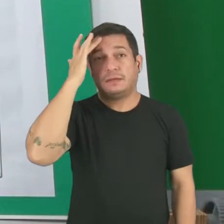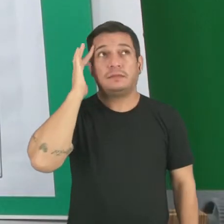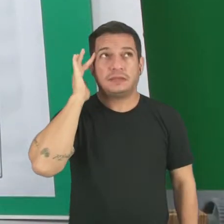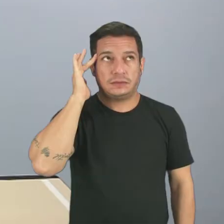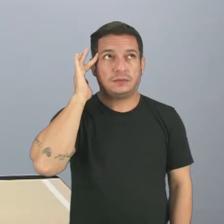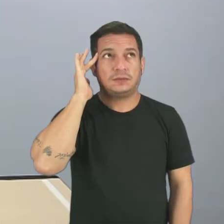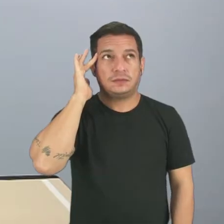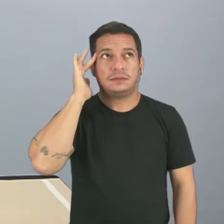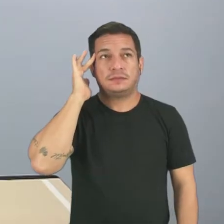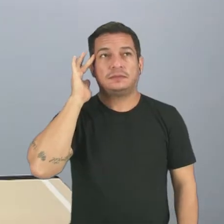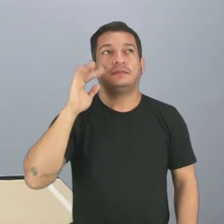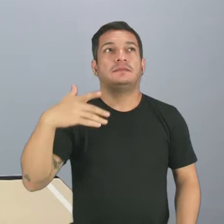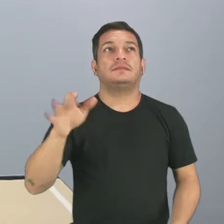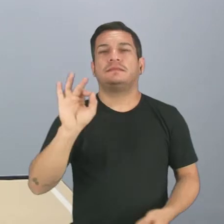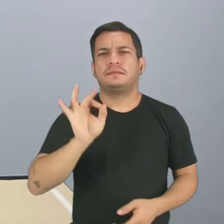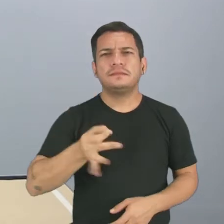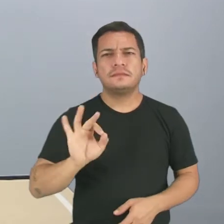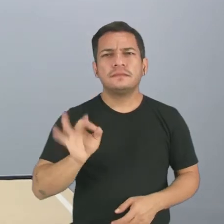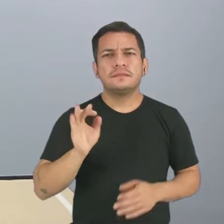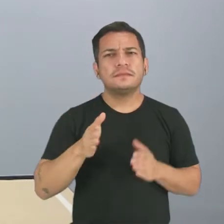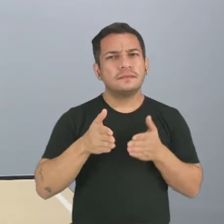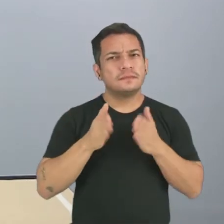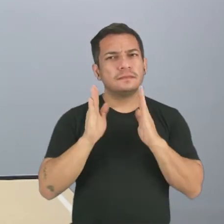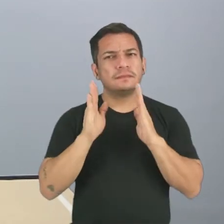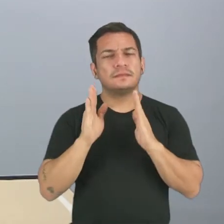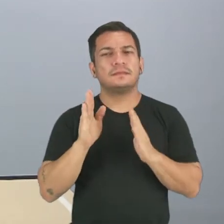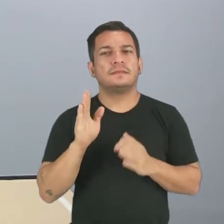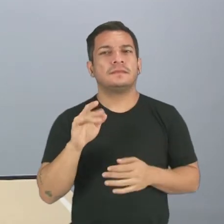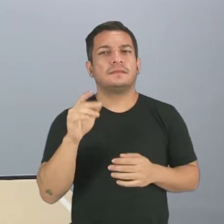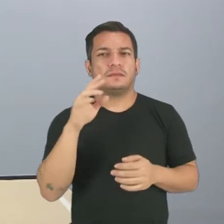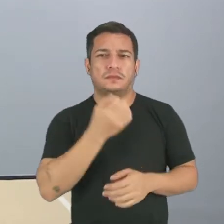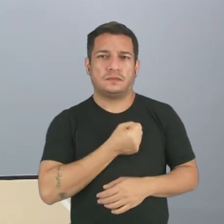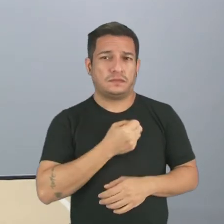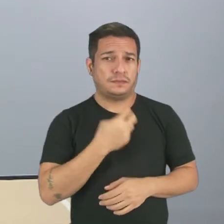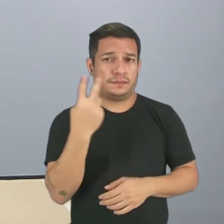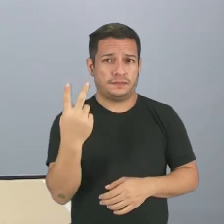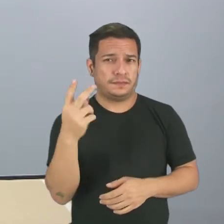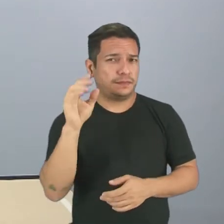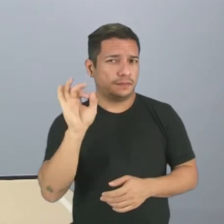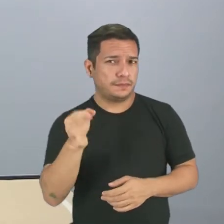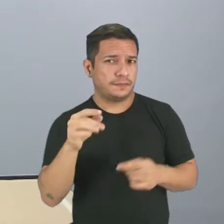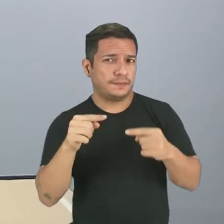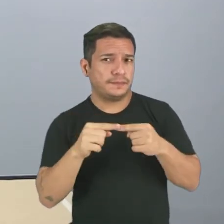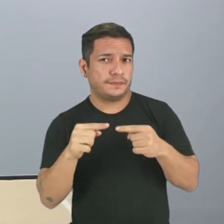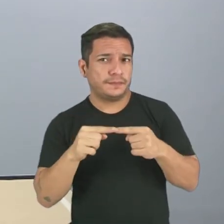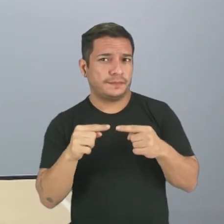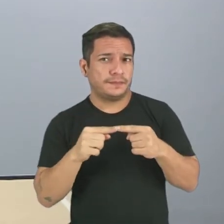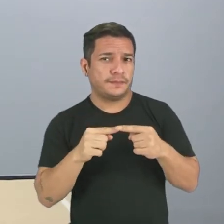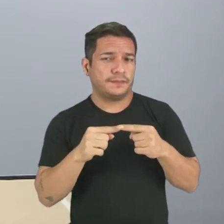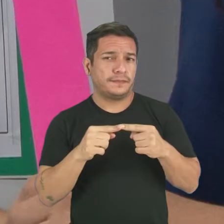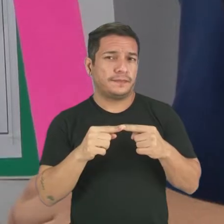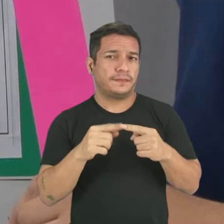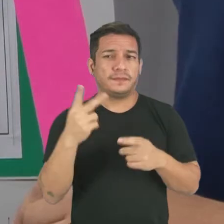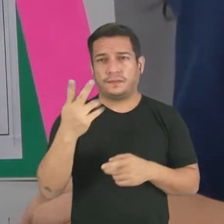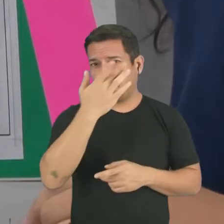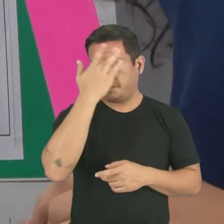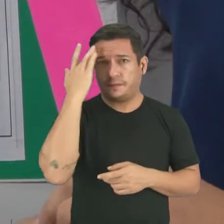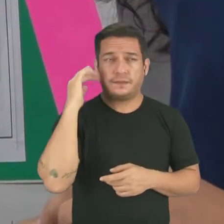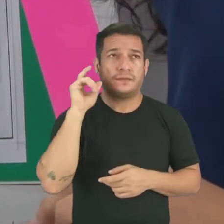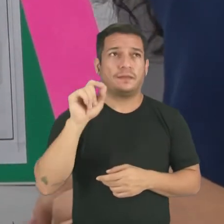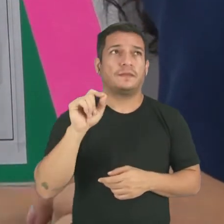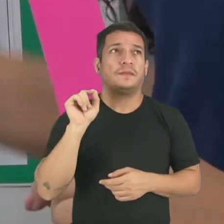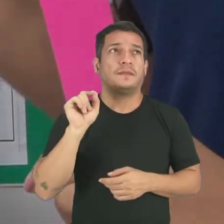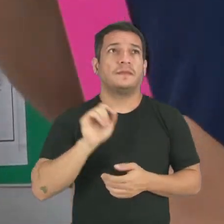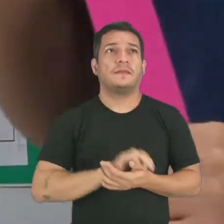pessoas. Então, está certa essa barrinha aqui estar no número 2? Só 2 pessoas escolheram o